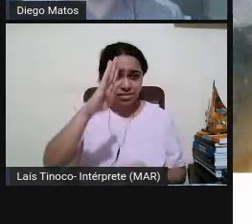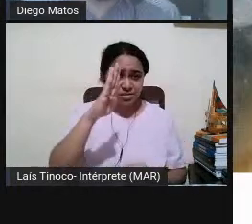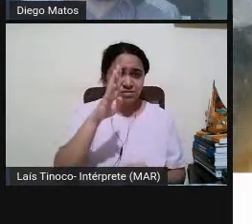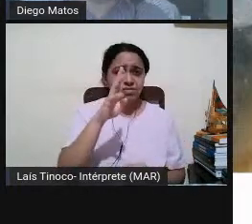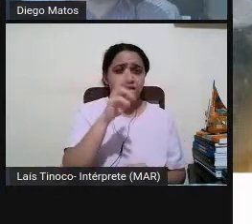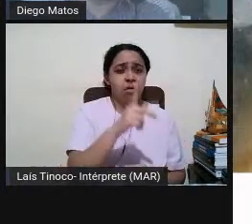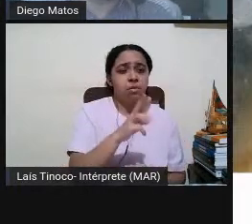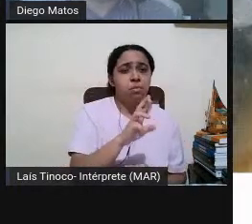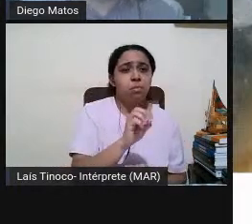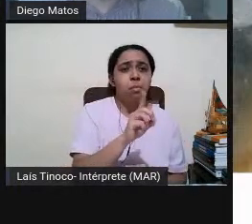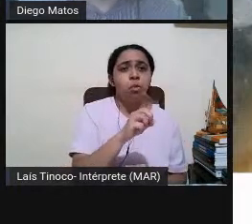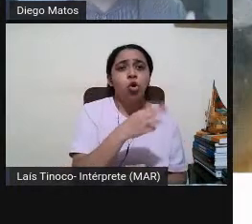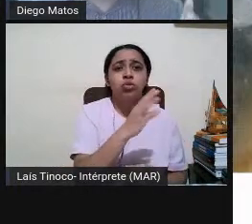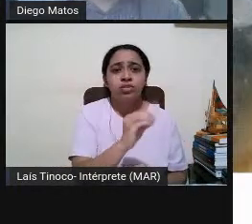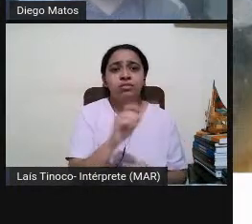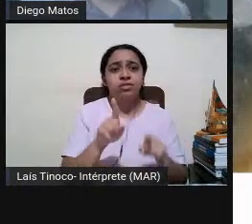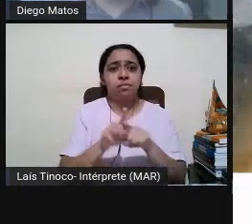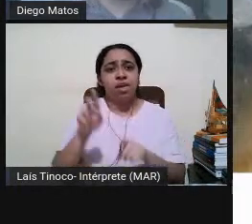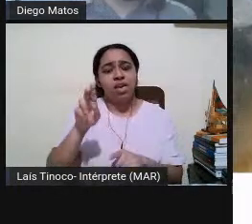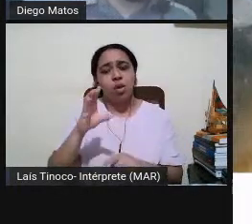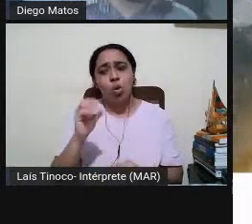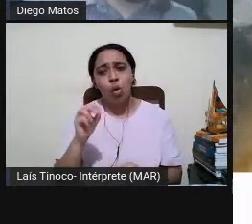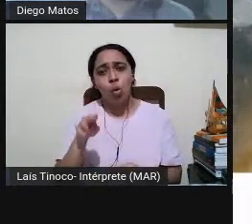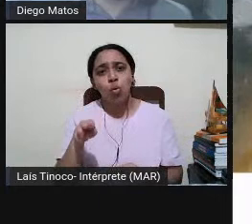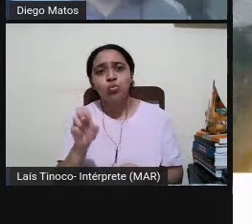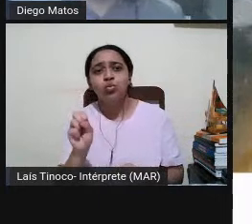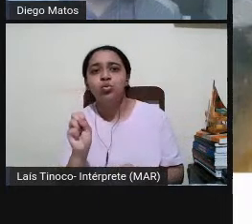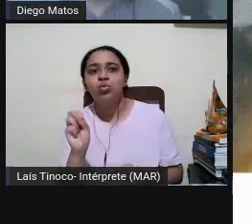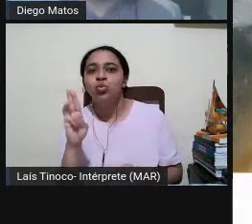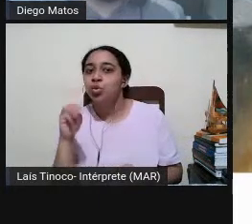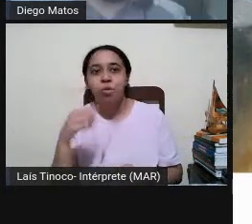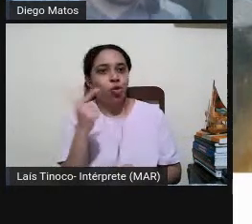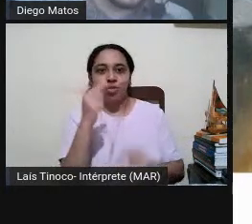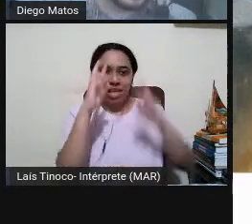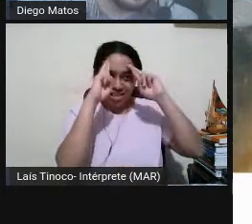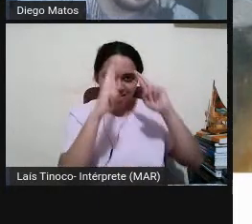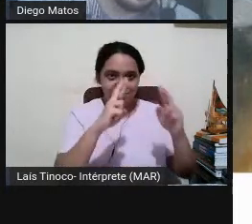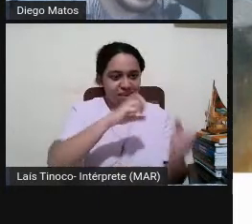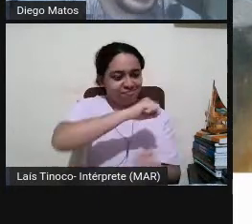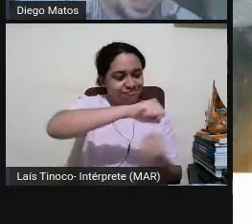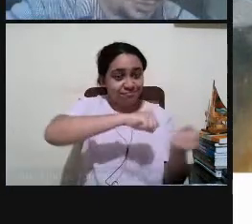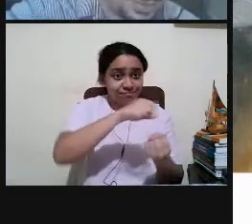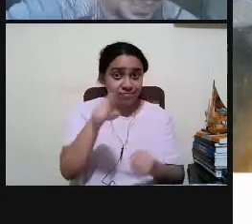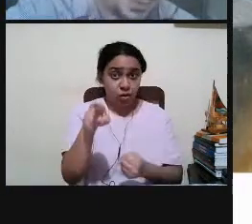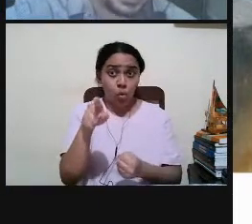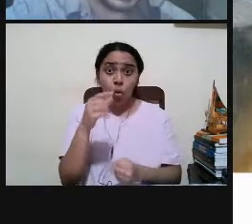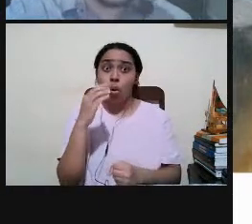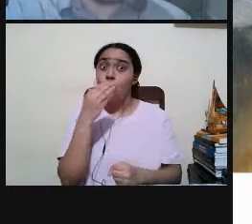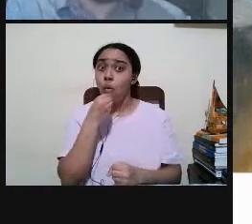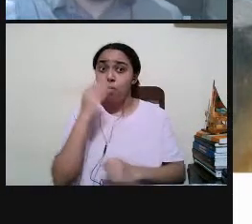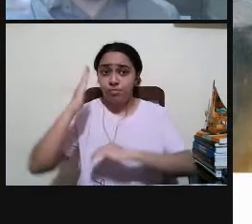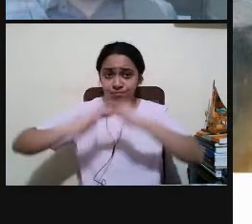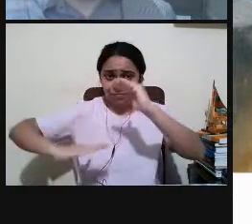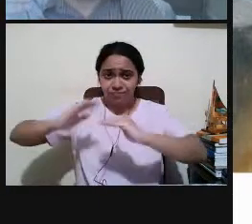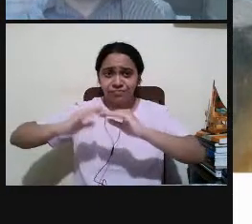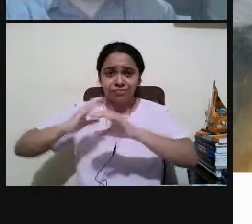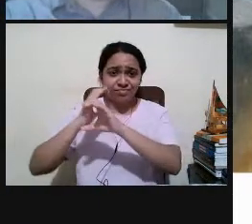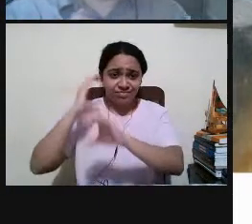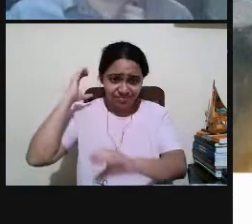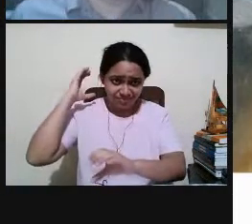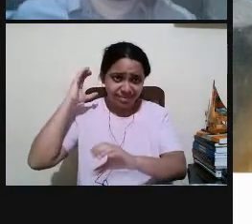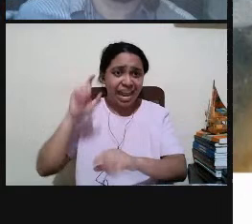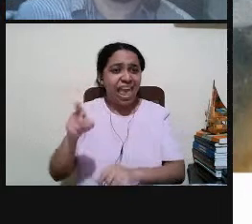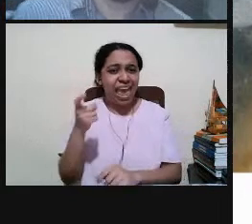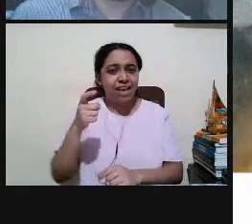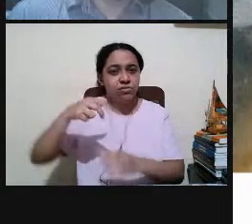consumo insustentáveis mas ele começa porque esse cara aqui que é engenheiro eles astronauta ele